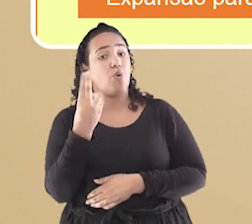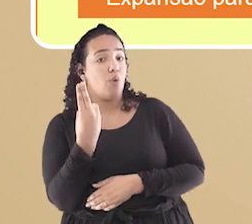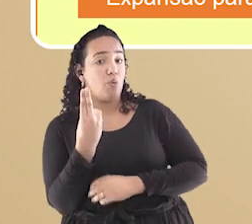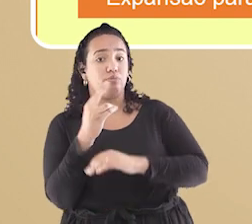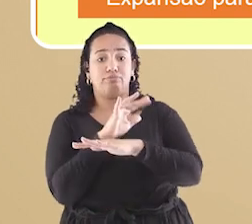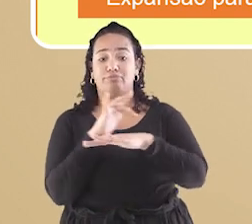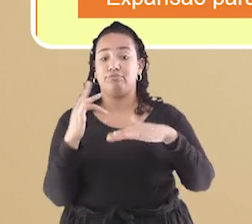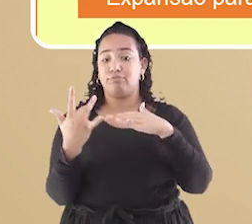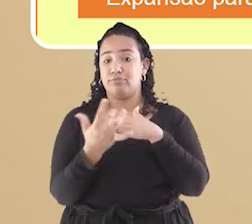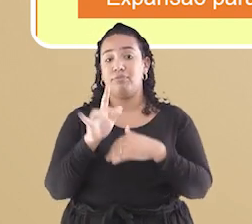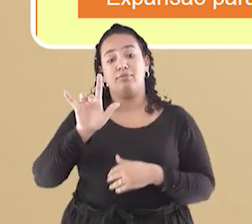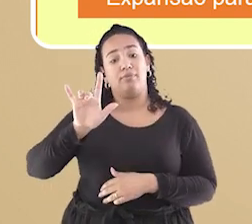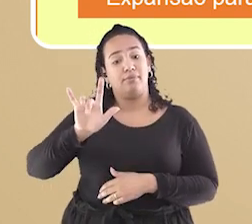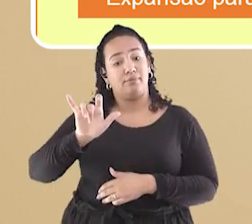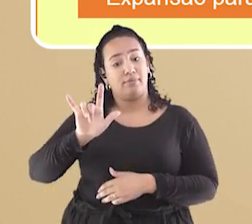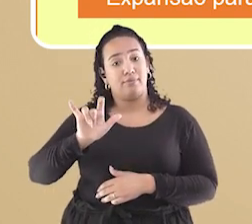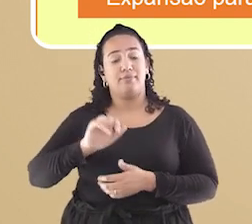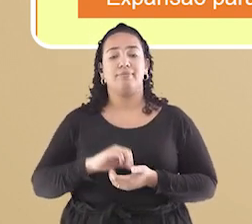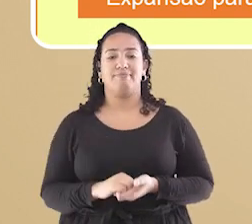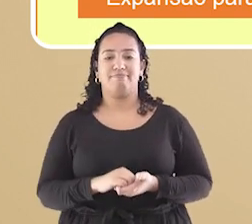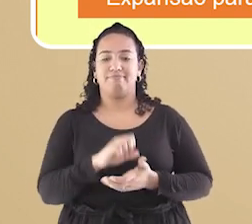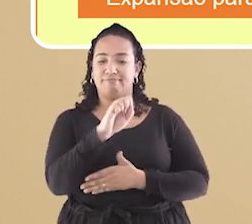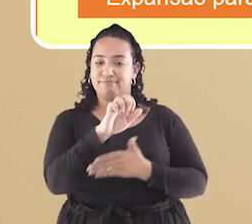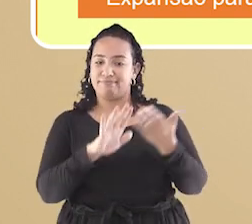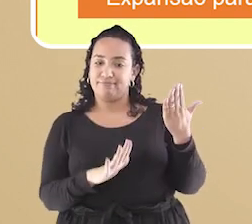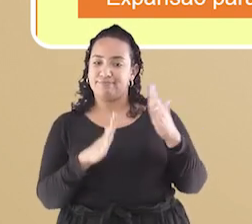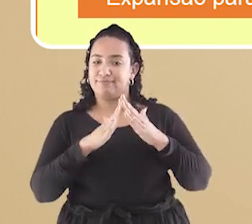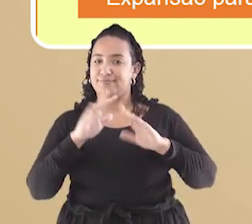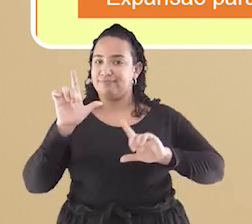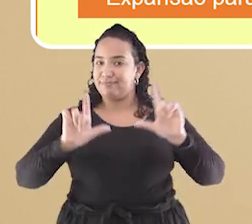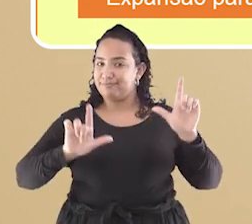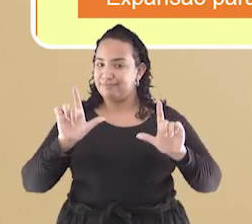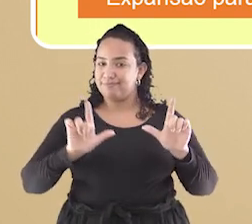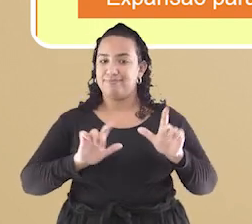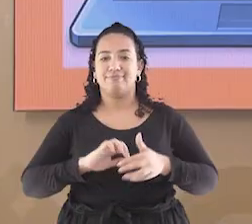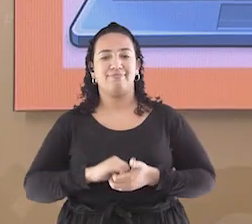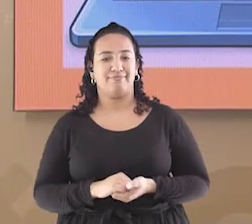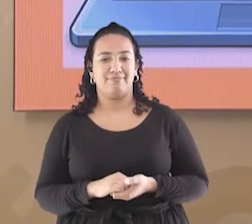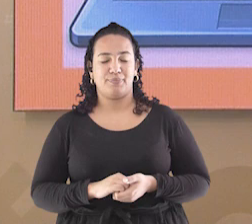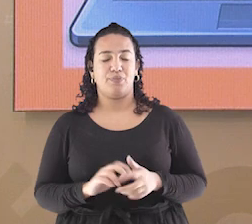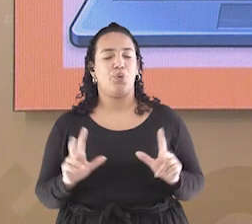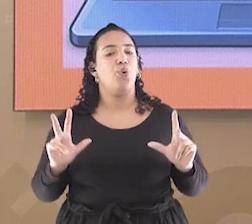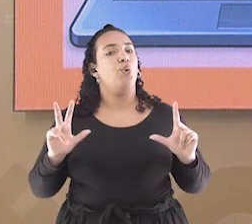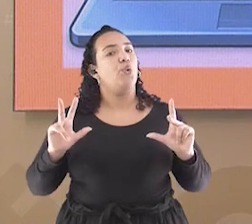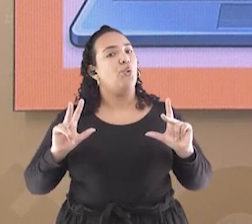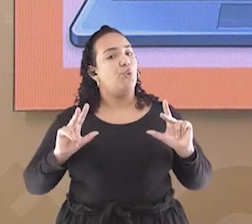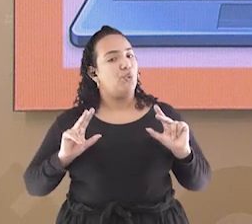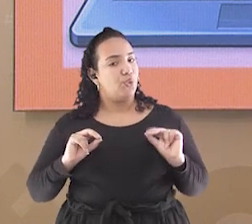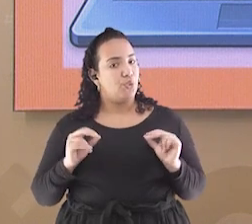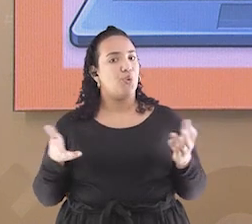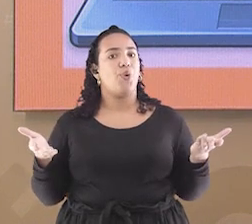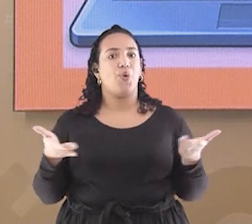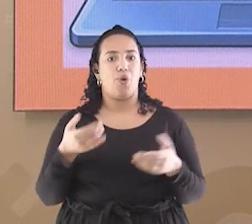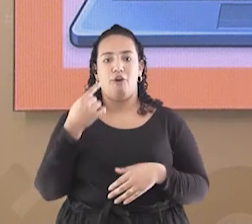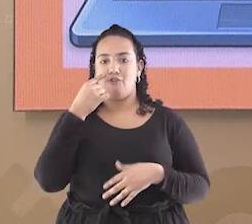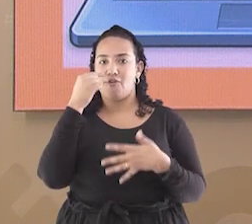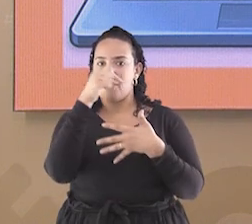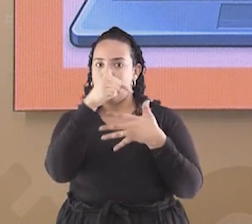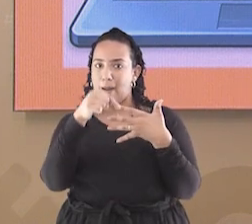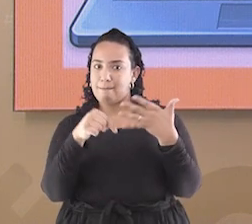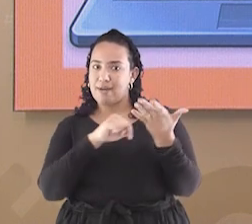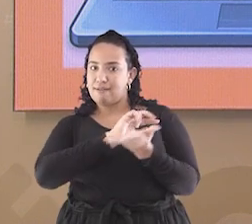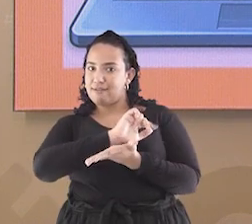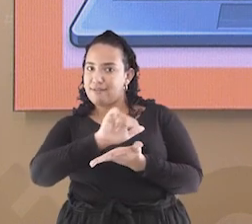ou mandar pra gente lá no Instagram e Facebook, que é Dever em Casa na TV. Ufa, hoje vimos bastante